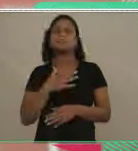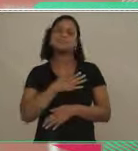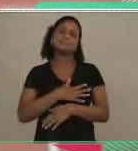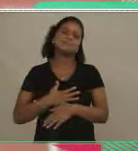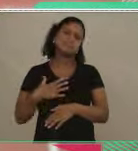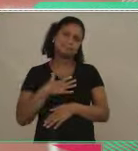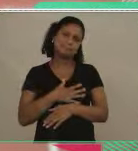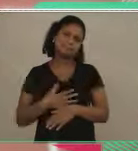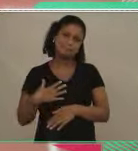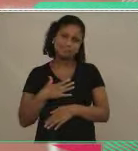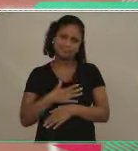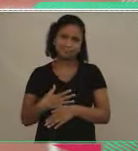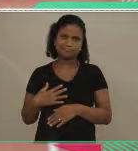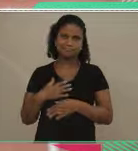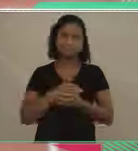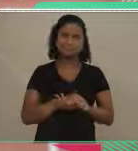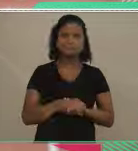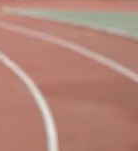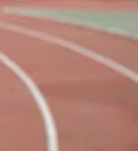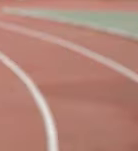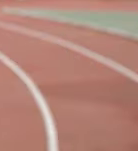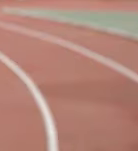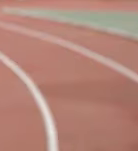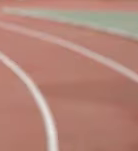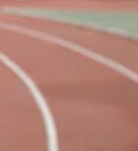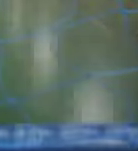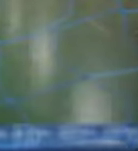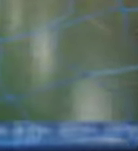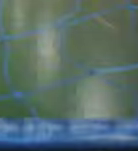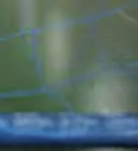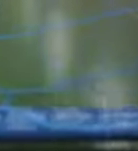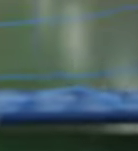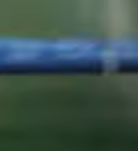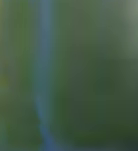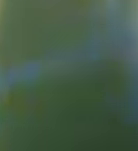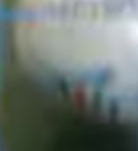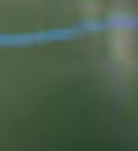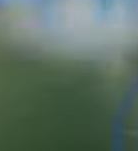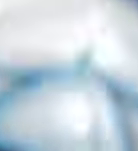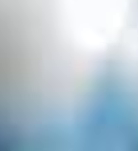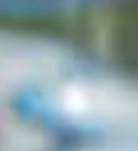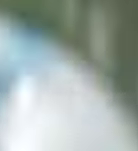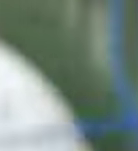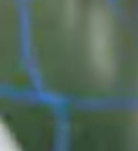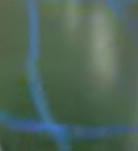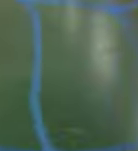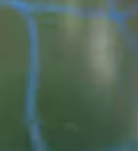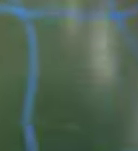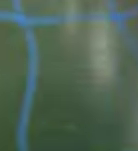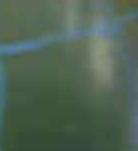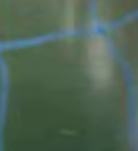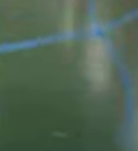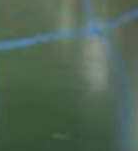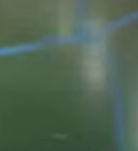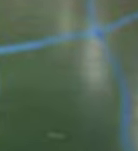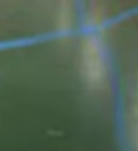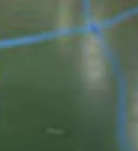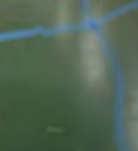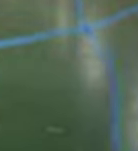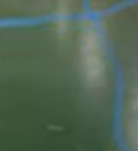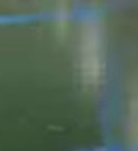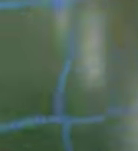incluído nesse projeto da Mangueira e eles saem daqui muito felizes. Rapaz com